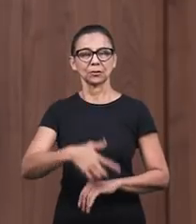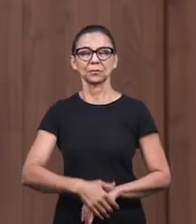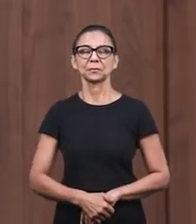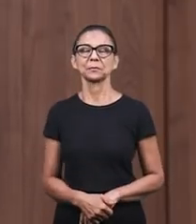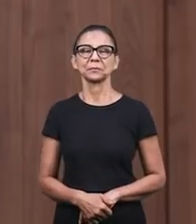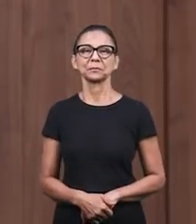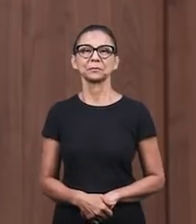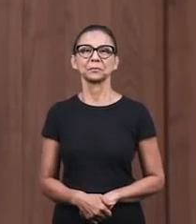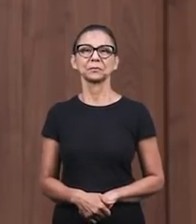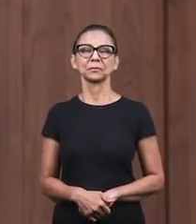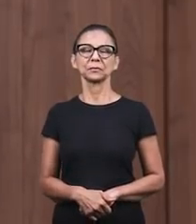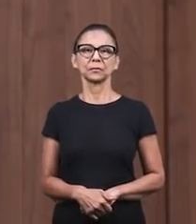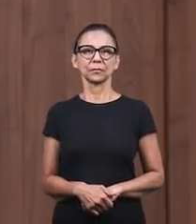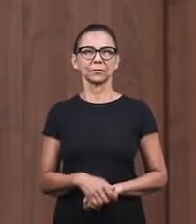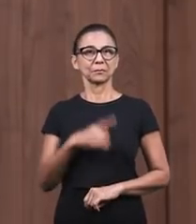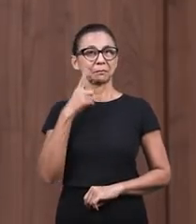7,